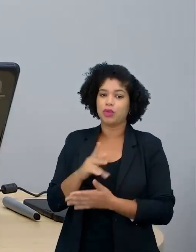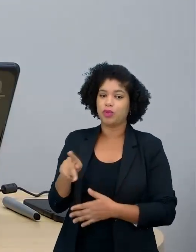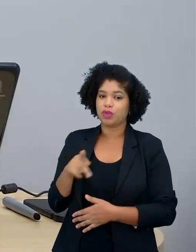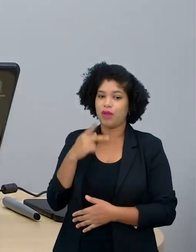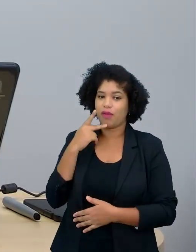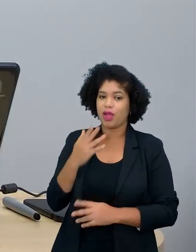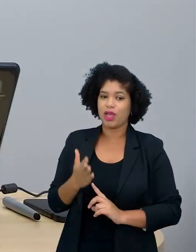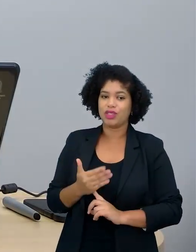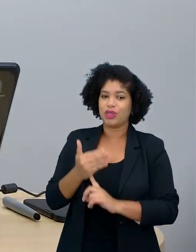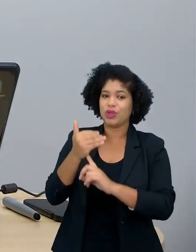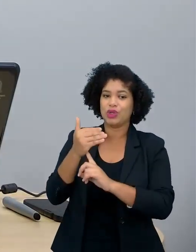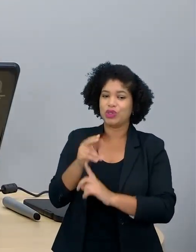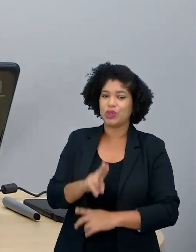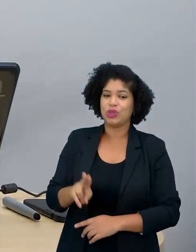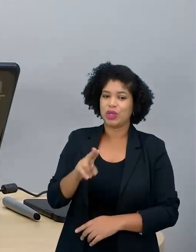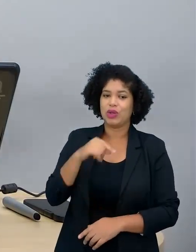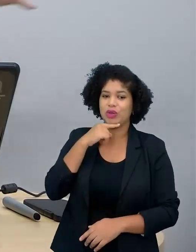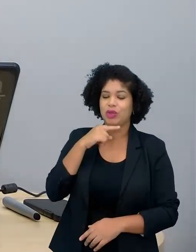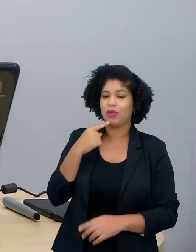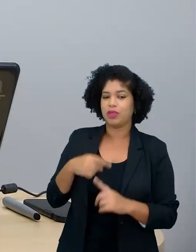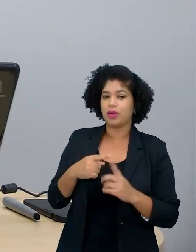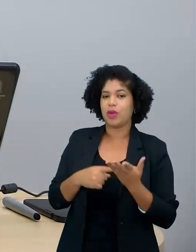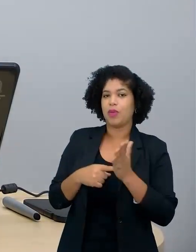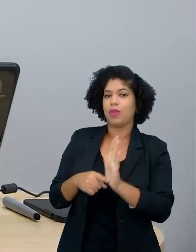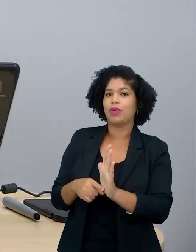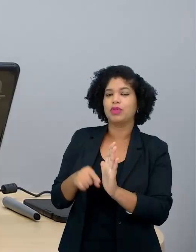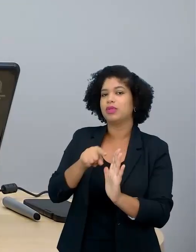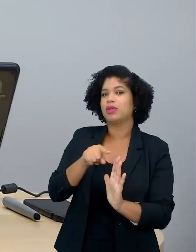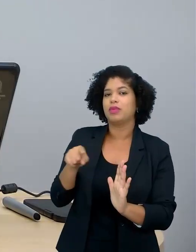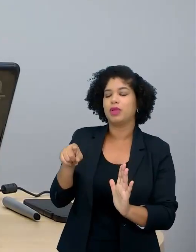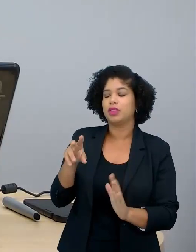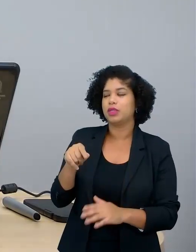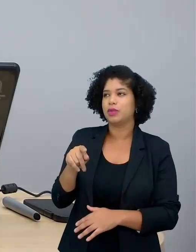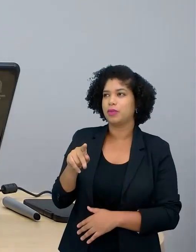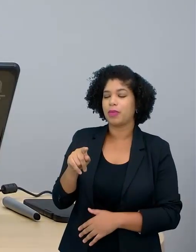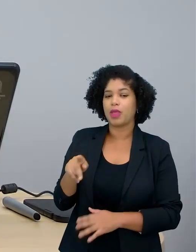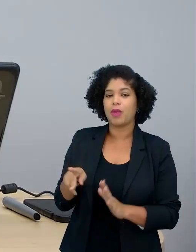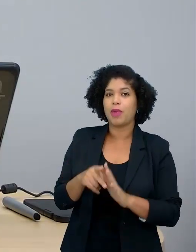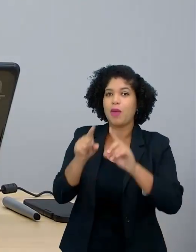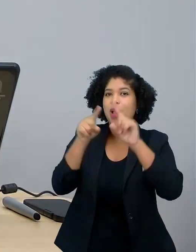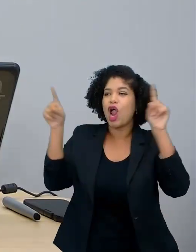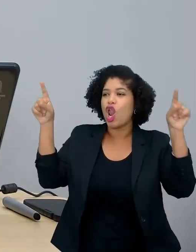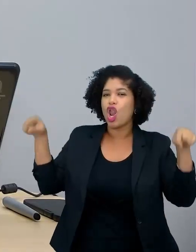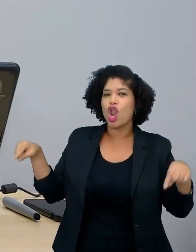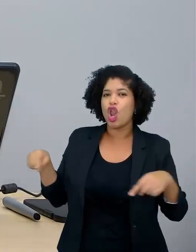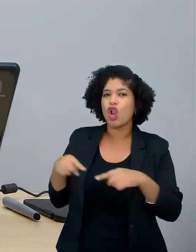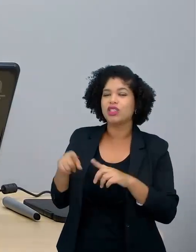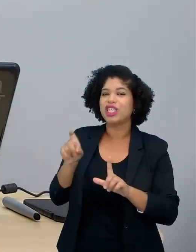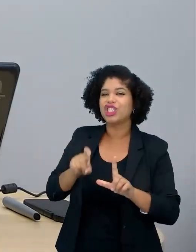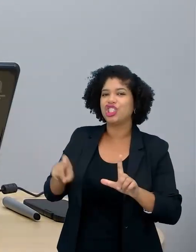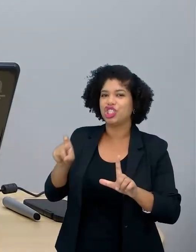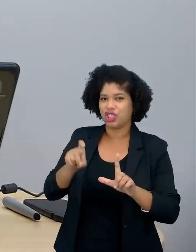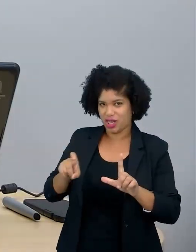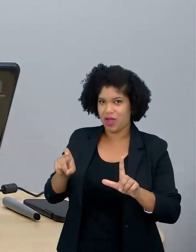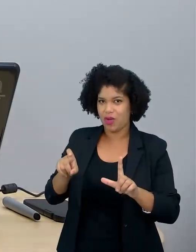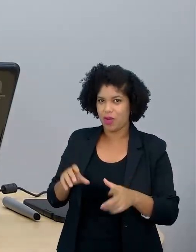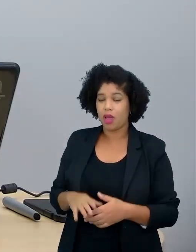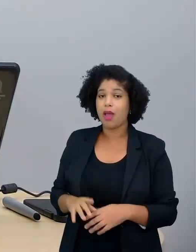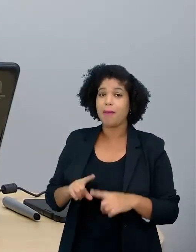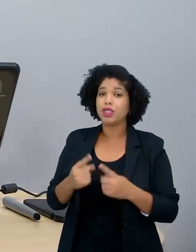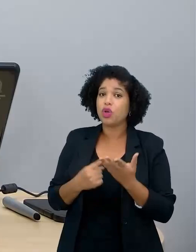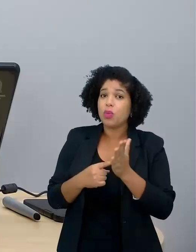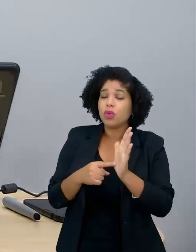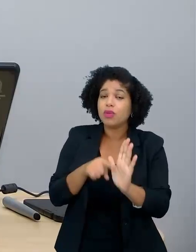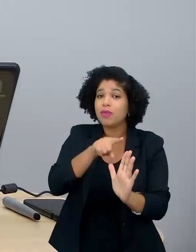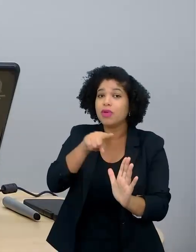uma tecnologia que não dá para usar, como eu mostrei agora aí, um negócio da lousa digital, mas eu mostrei só para conseguir